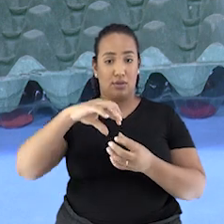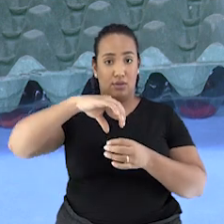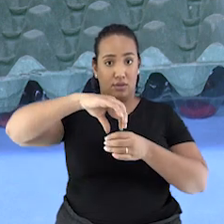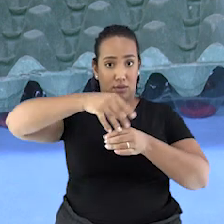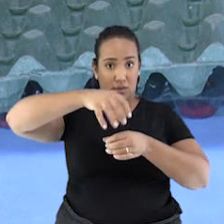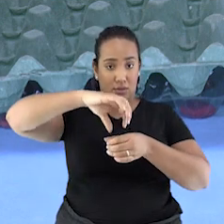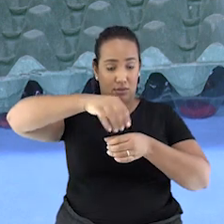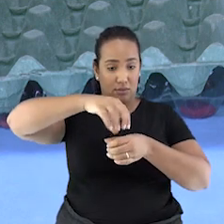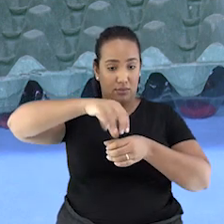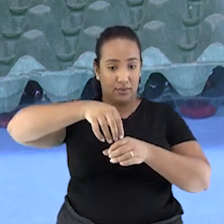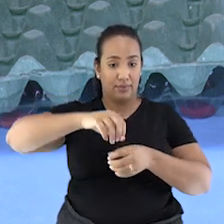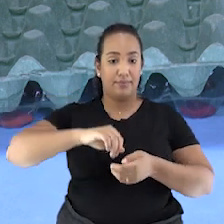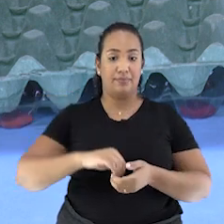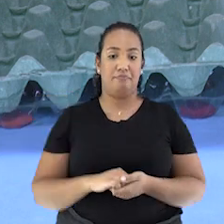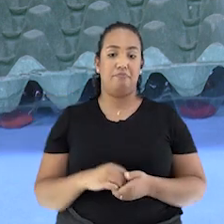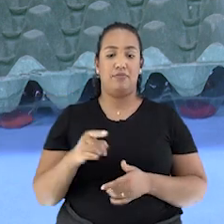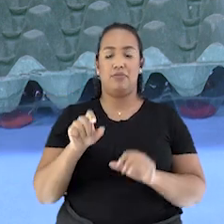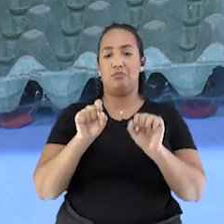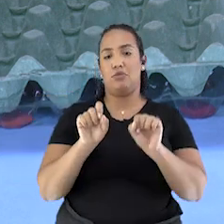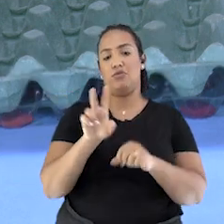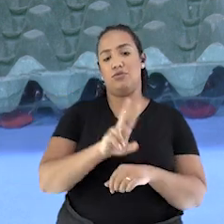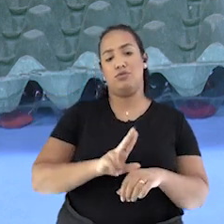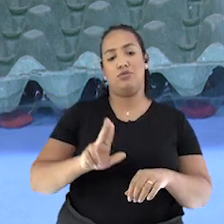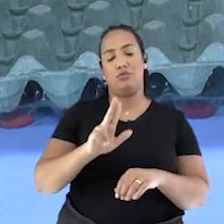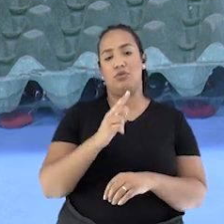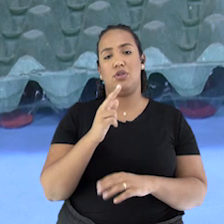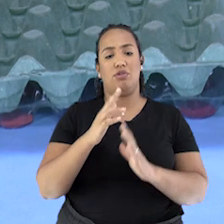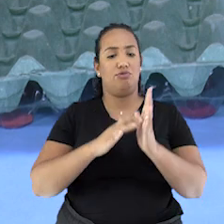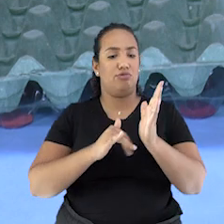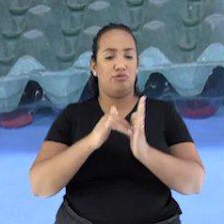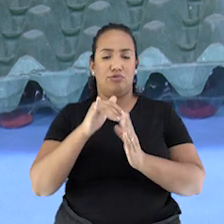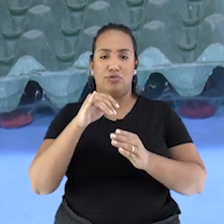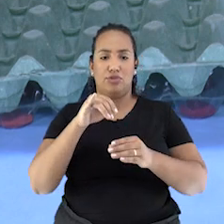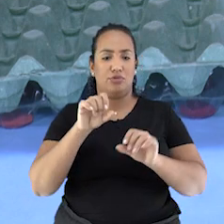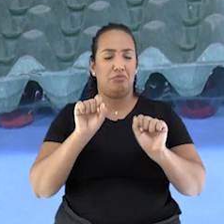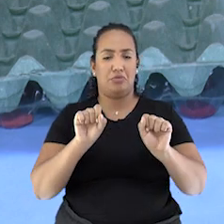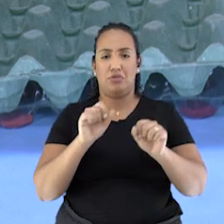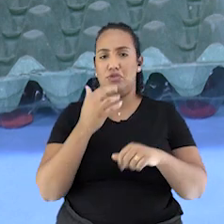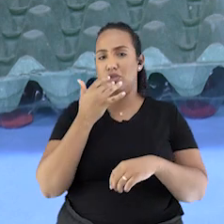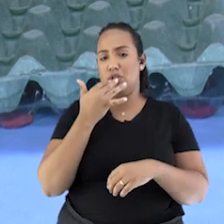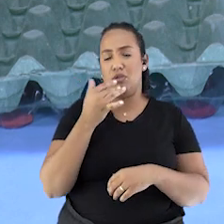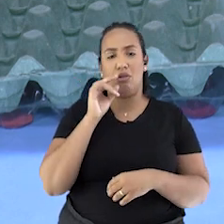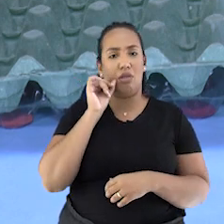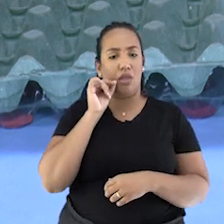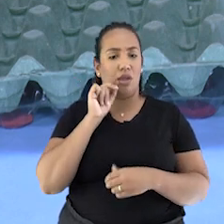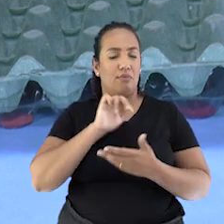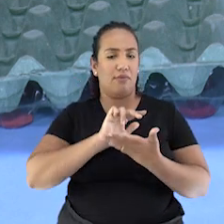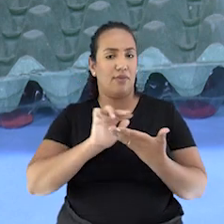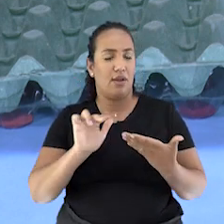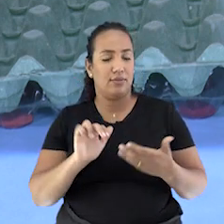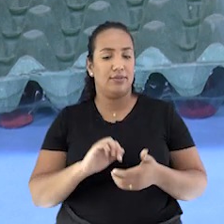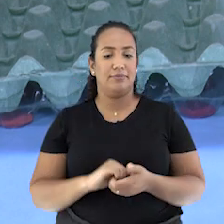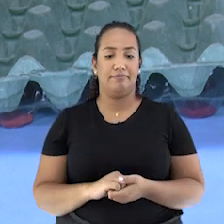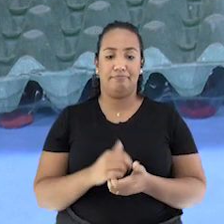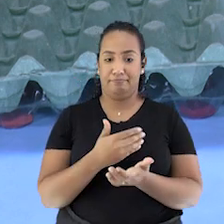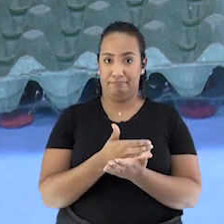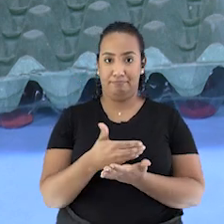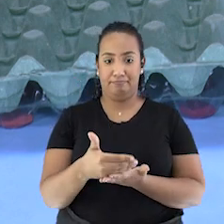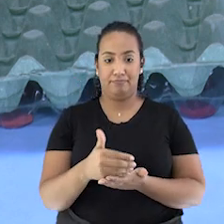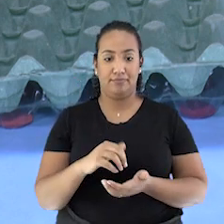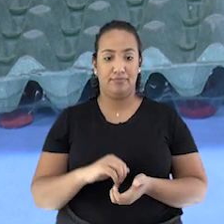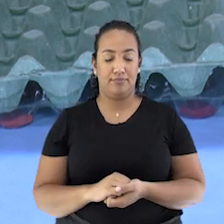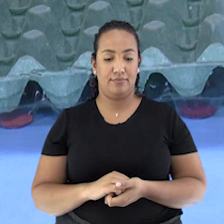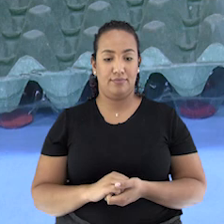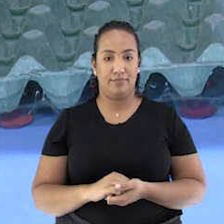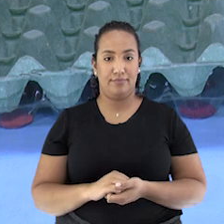tampinhas de garrafa PET. Você pode utilizar tinta, papel colorido, canetinha, o que tiver na sua casa. Então,